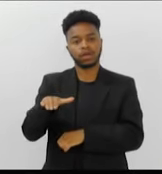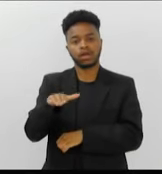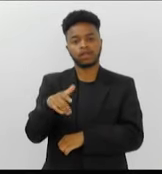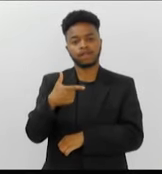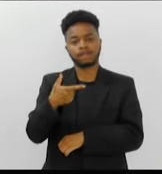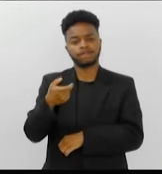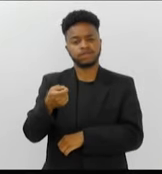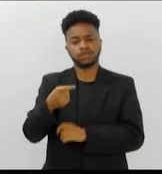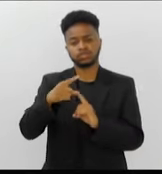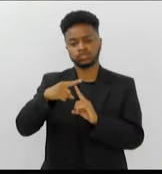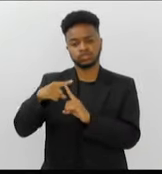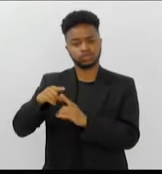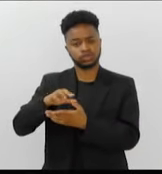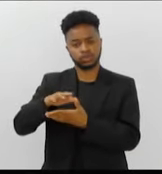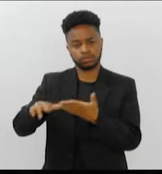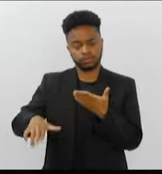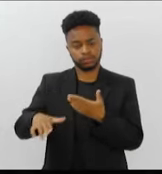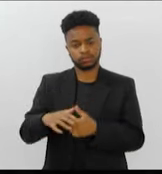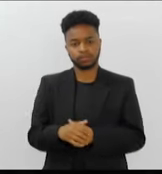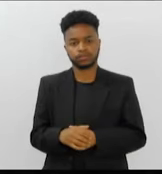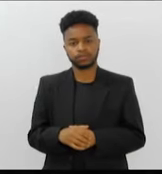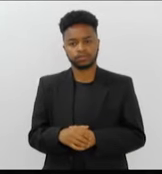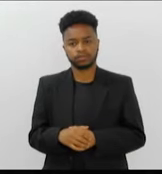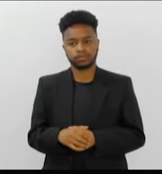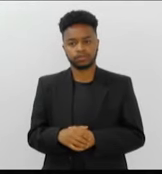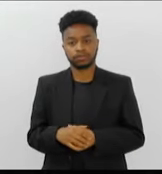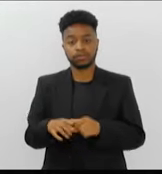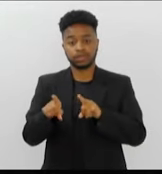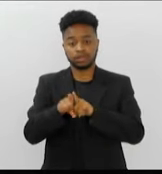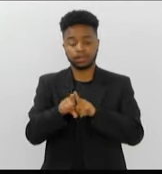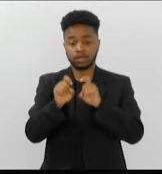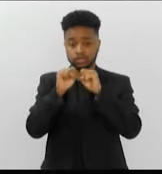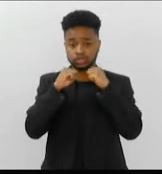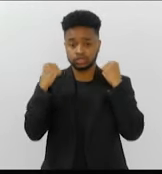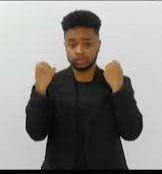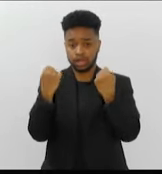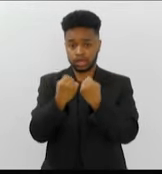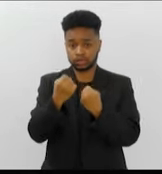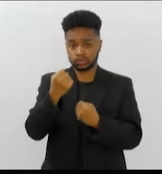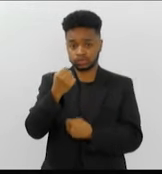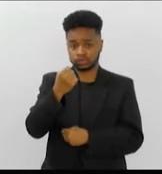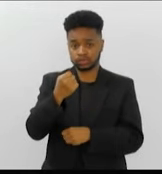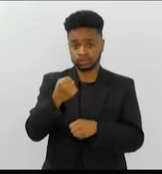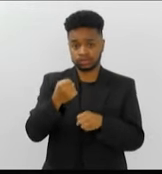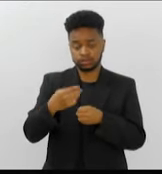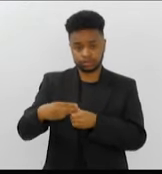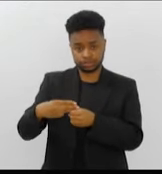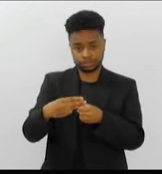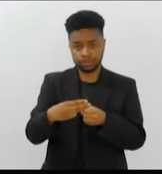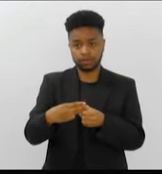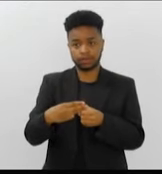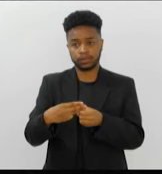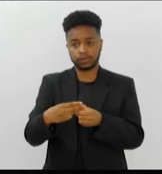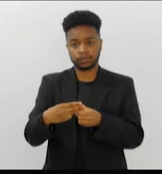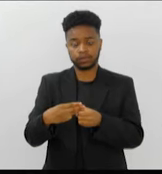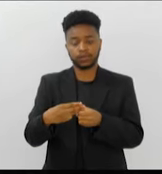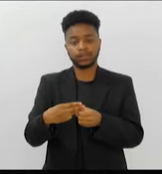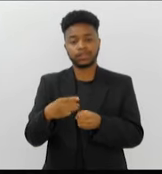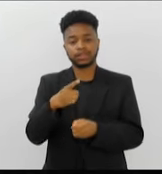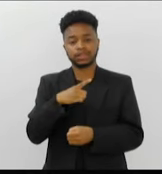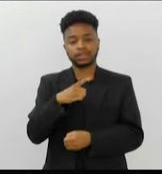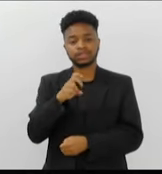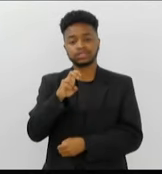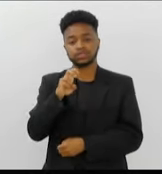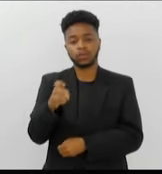20 especialidades. Passam no estádio municipal Raulino de Oliveira, o estádio da cidadania, mais de 5